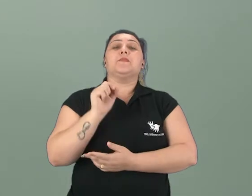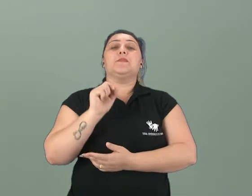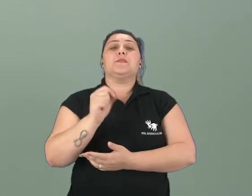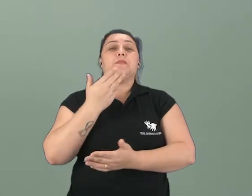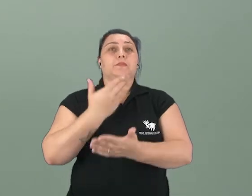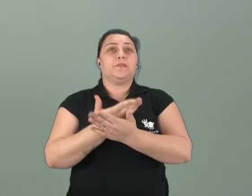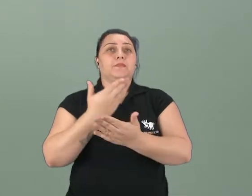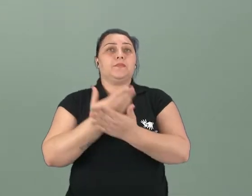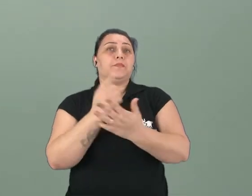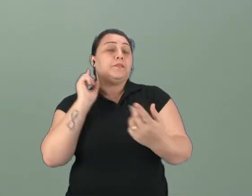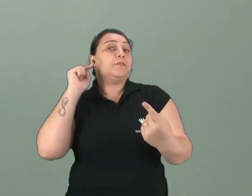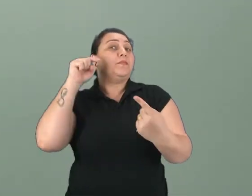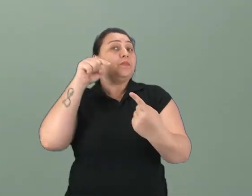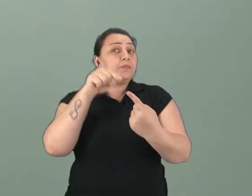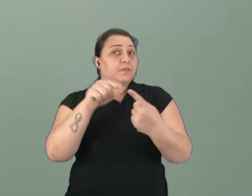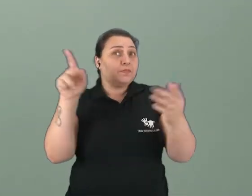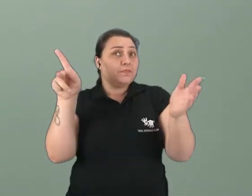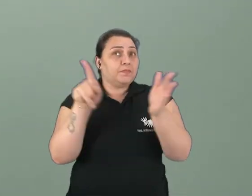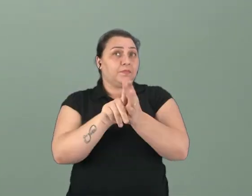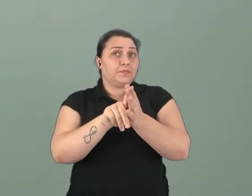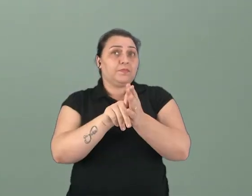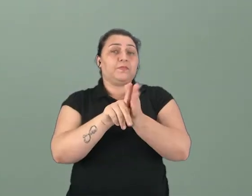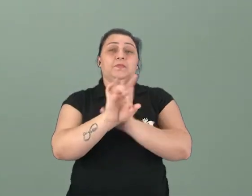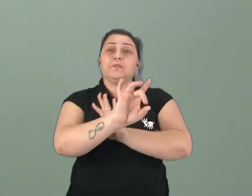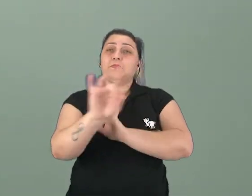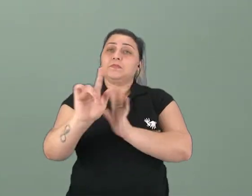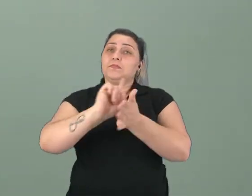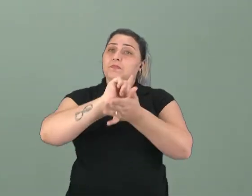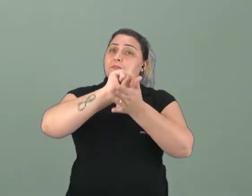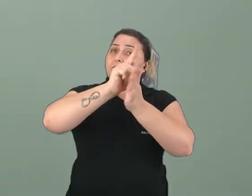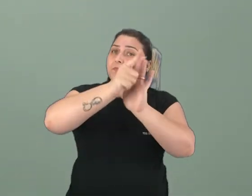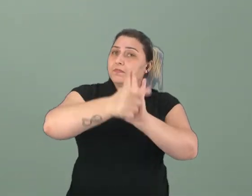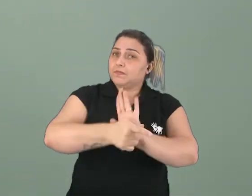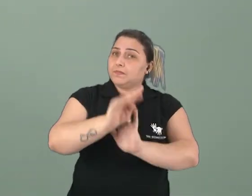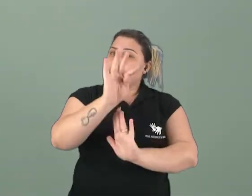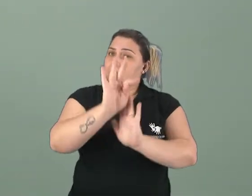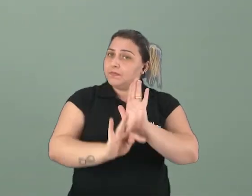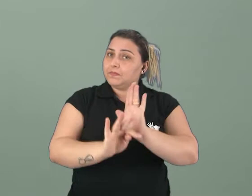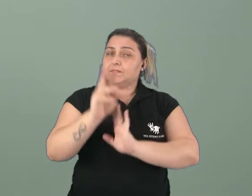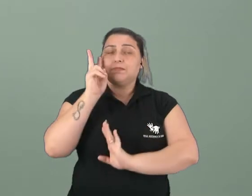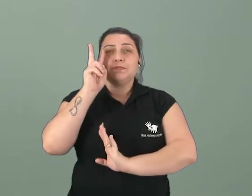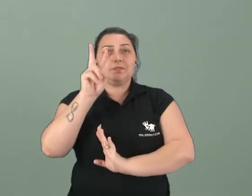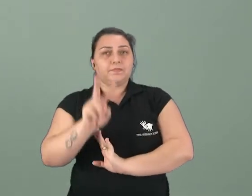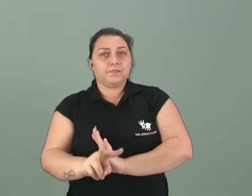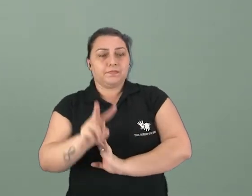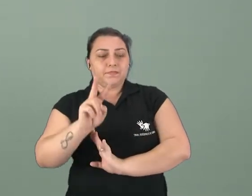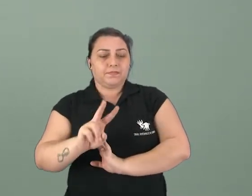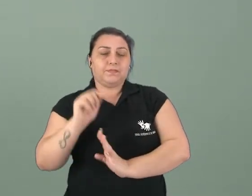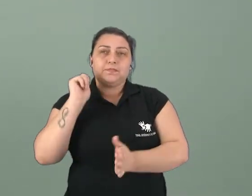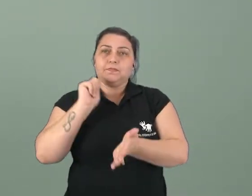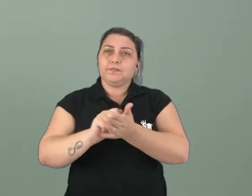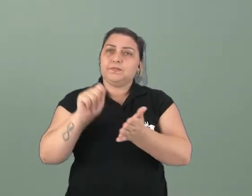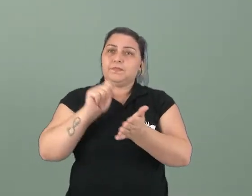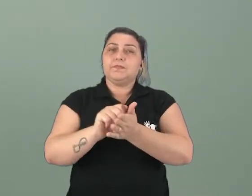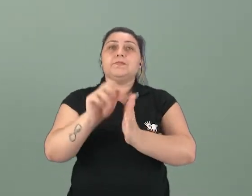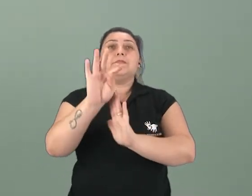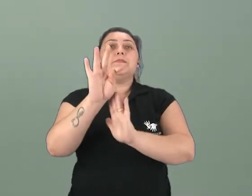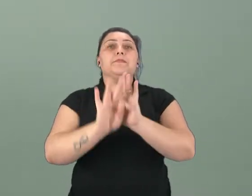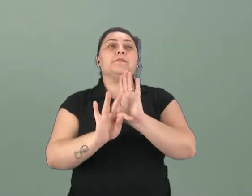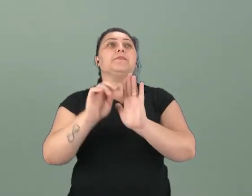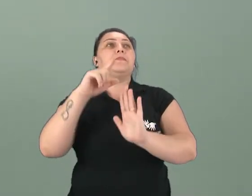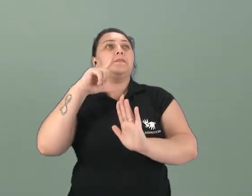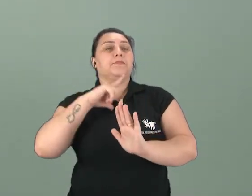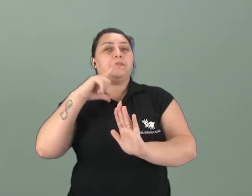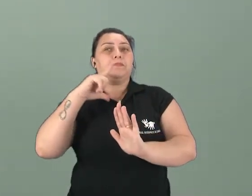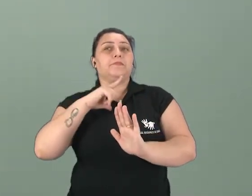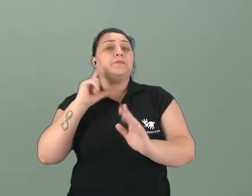estamos estudando sobre a finalidade e especificidade dos gêneros. Nós vimos que quando nós escrevemos um texto, ele